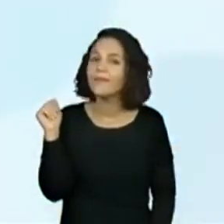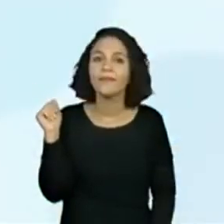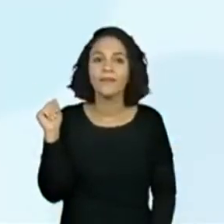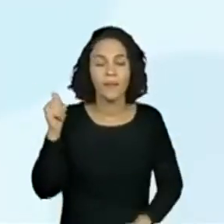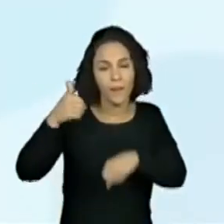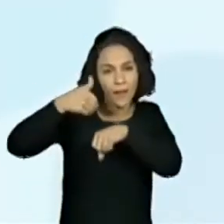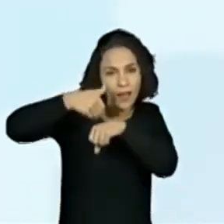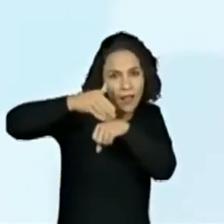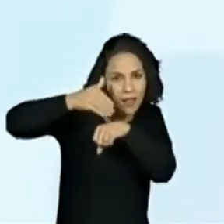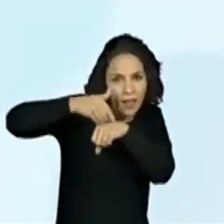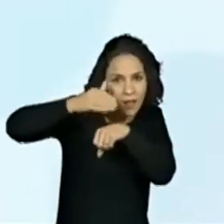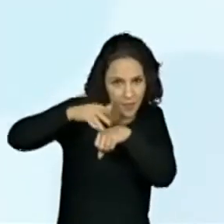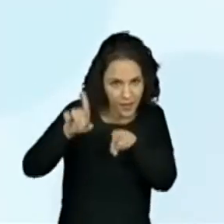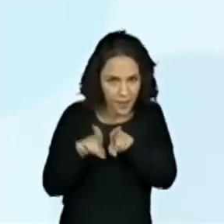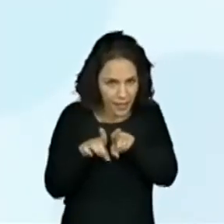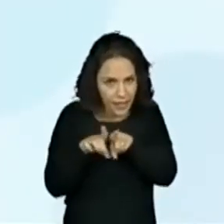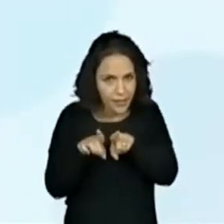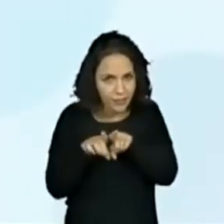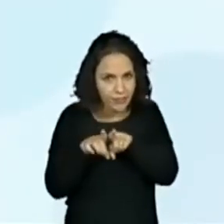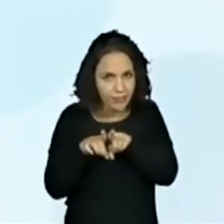Lambedor também?